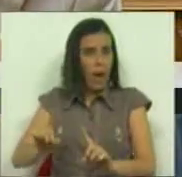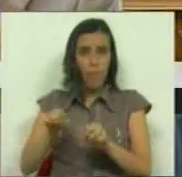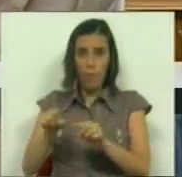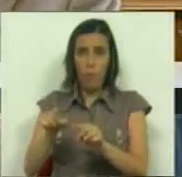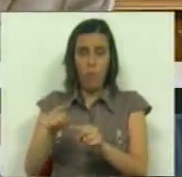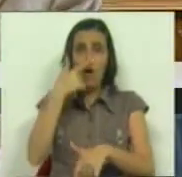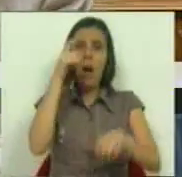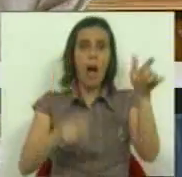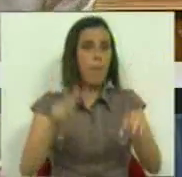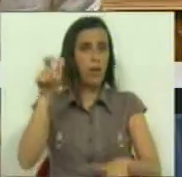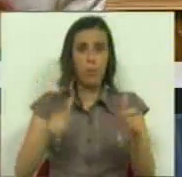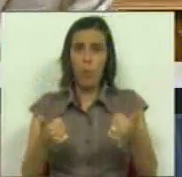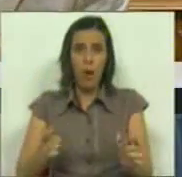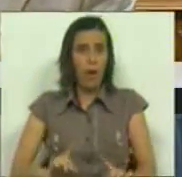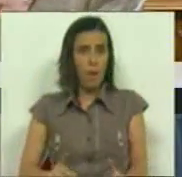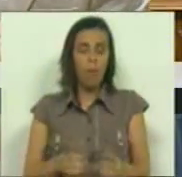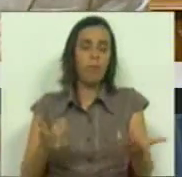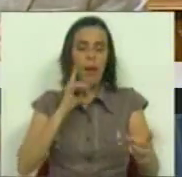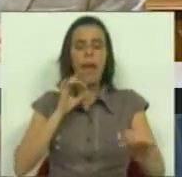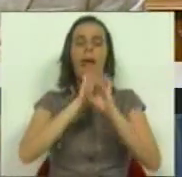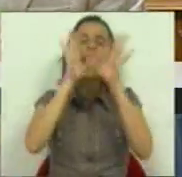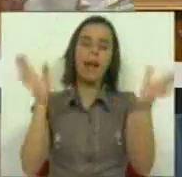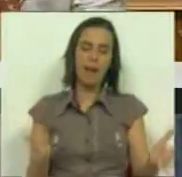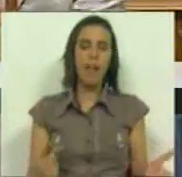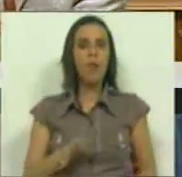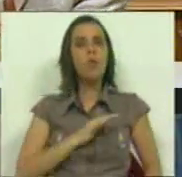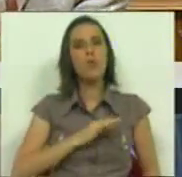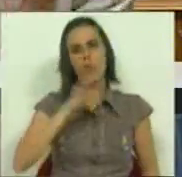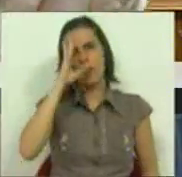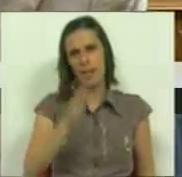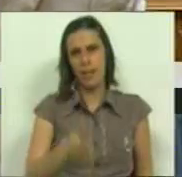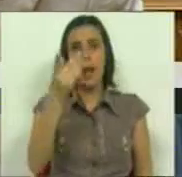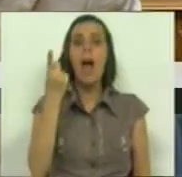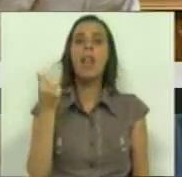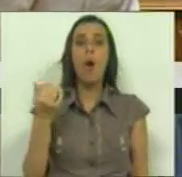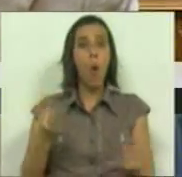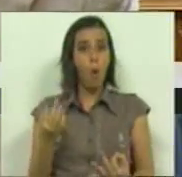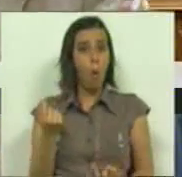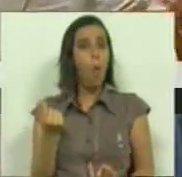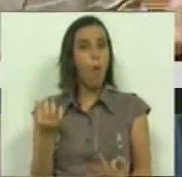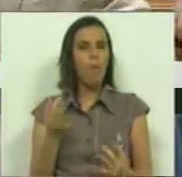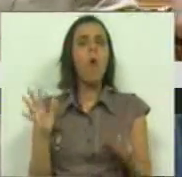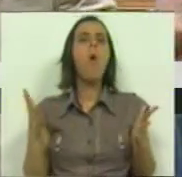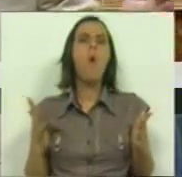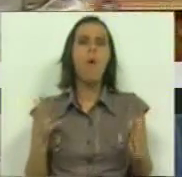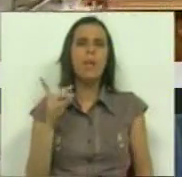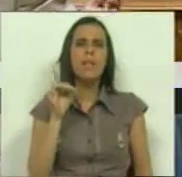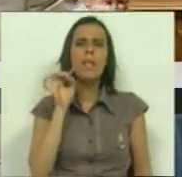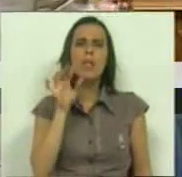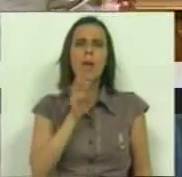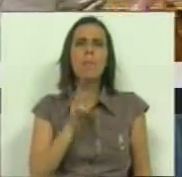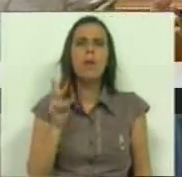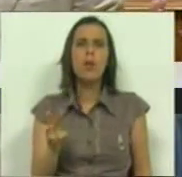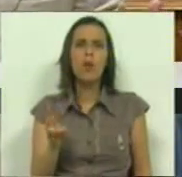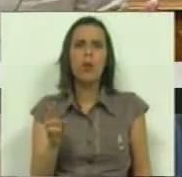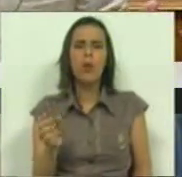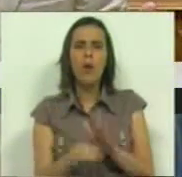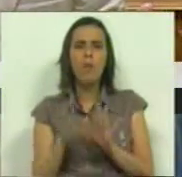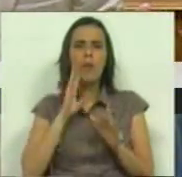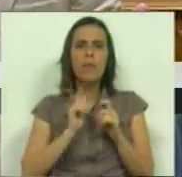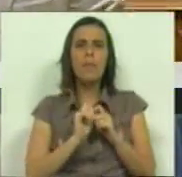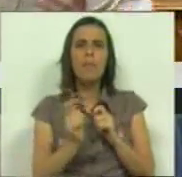bem às pessoas. É claro que, no entanto, e o senhor sabe, houve dinheiro. Onde é que estão os 6 mil milhões dos fundos